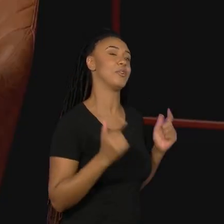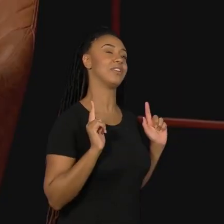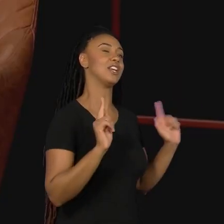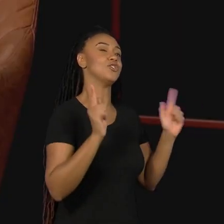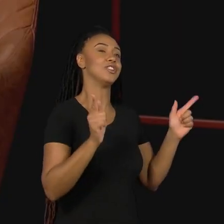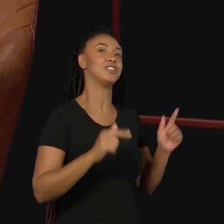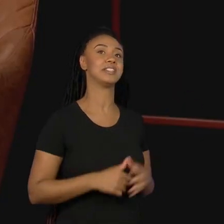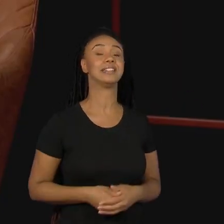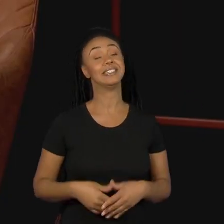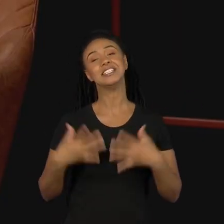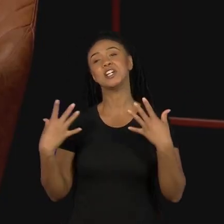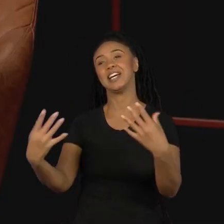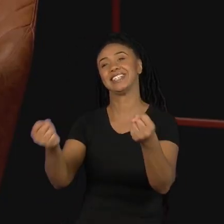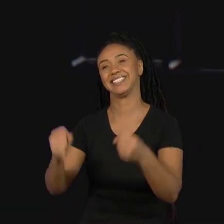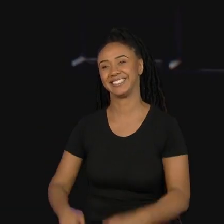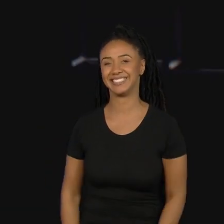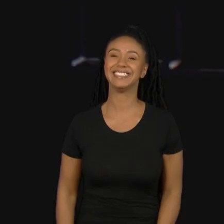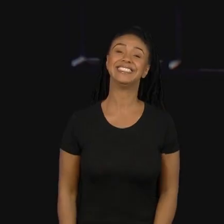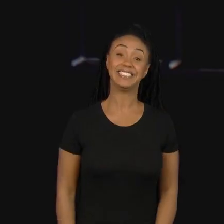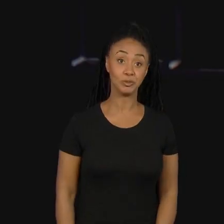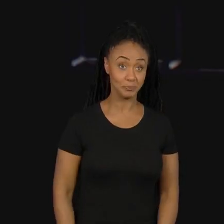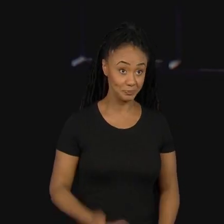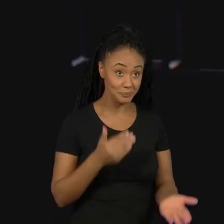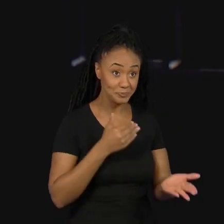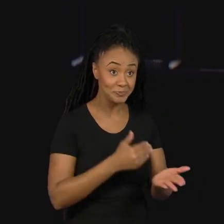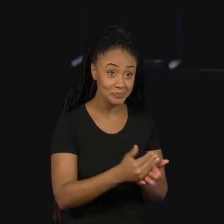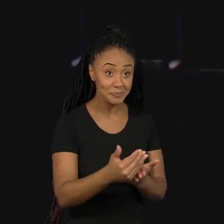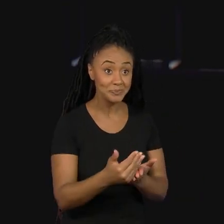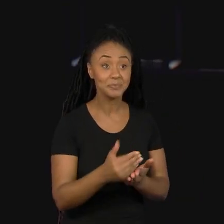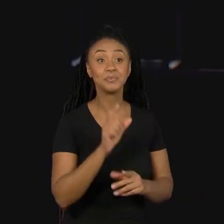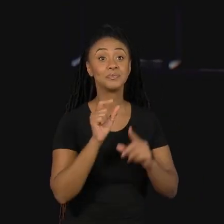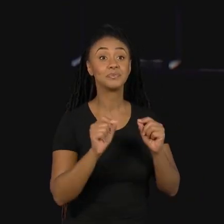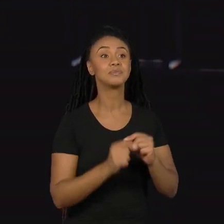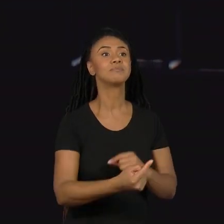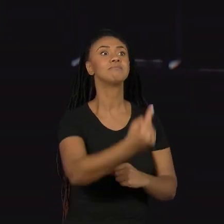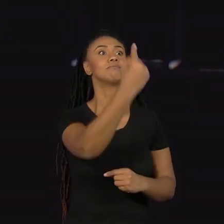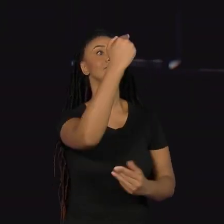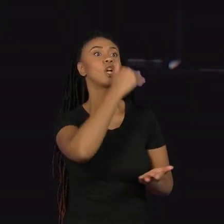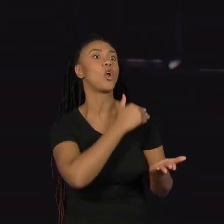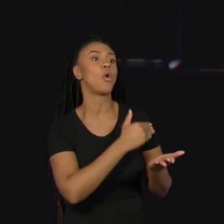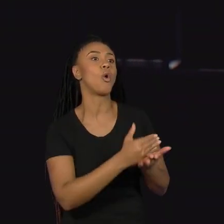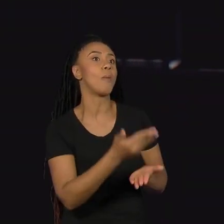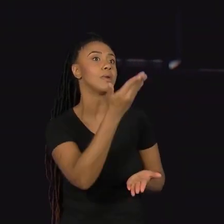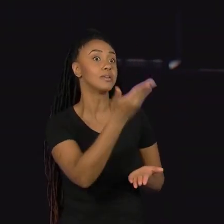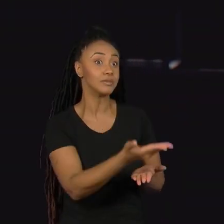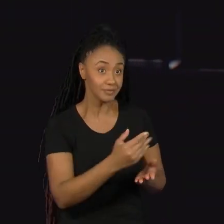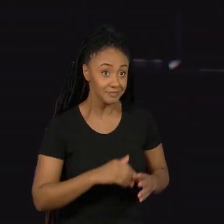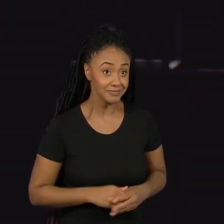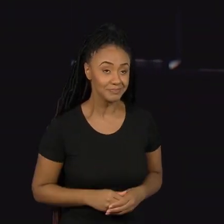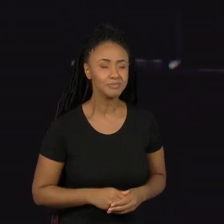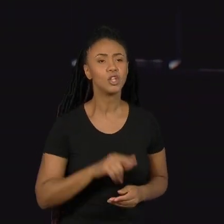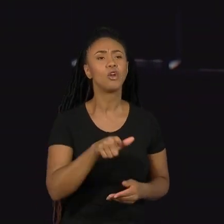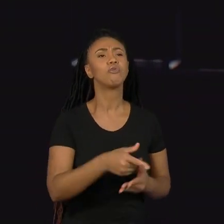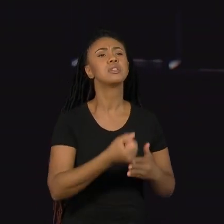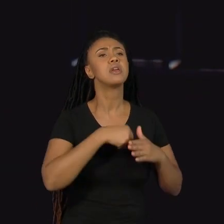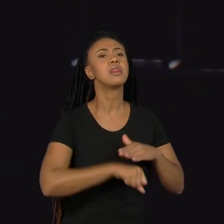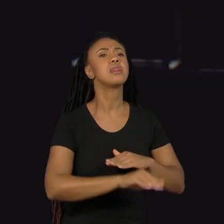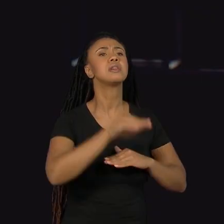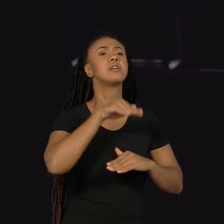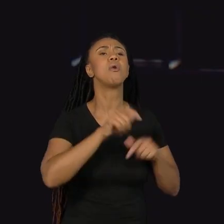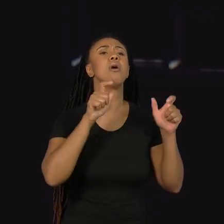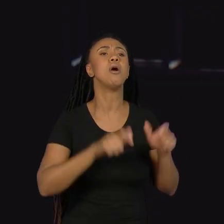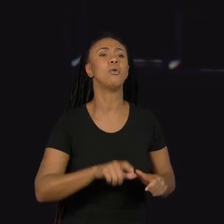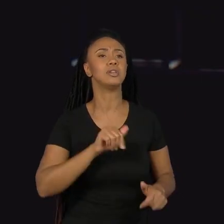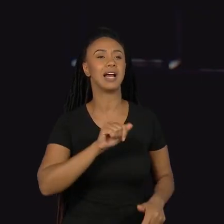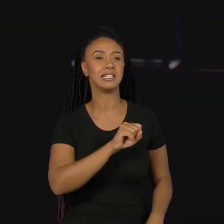certeza. Então, podemos começar com a gênese do Antônio Petkov. Você nasceu na cidade de Assis, em